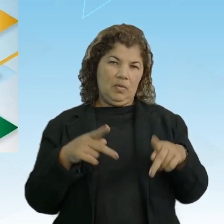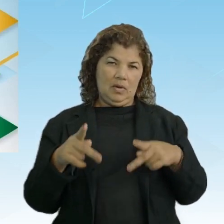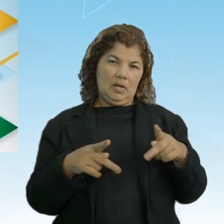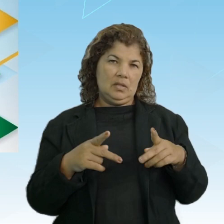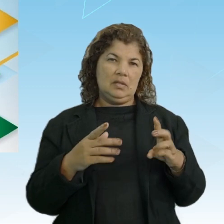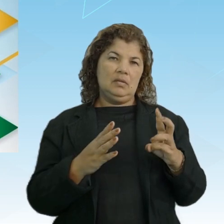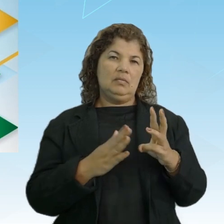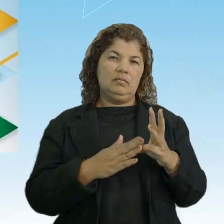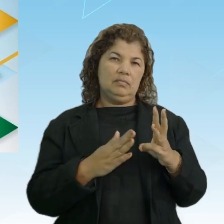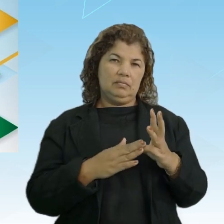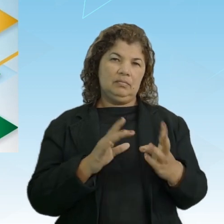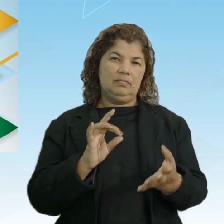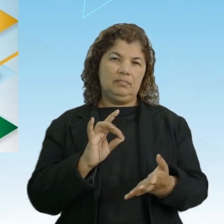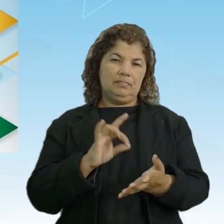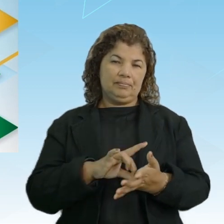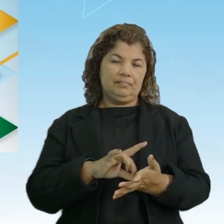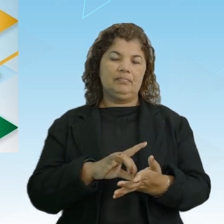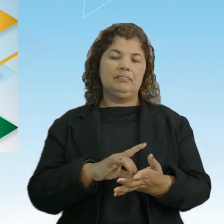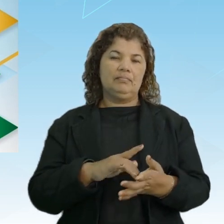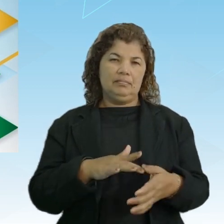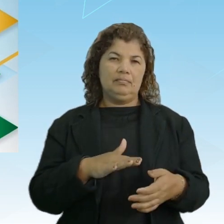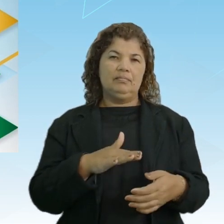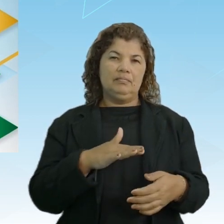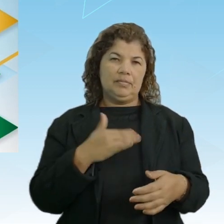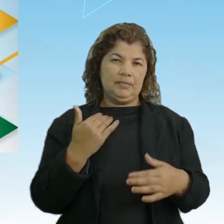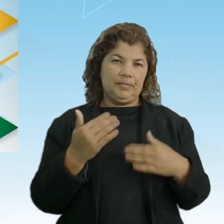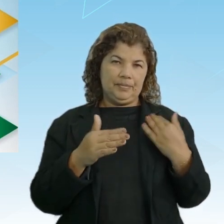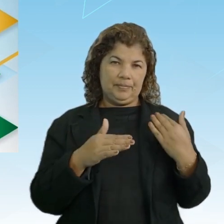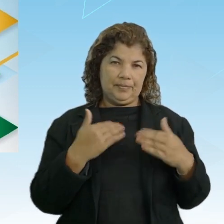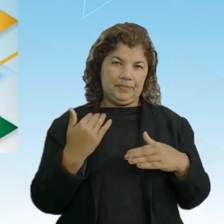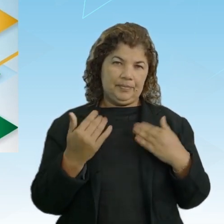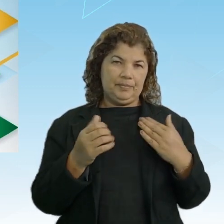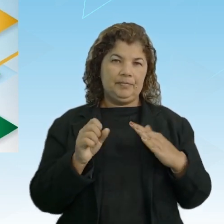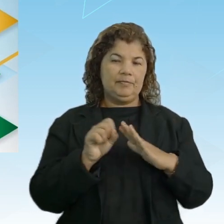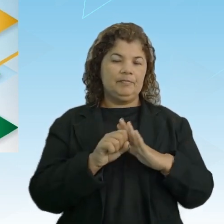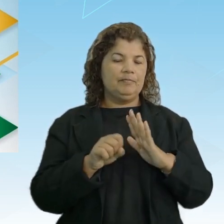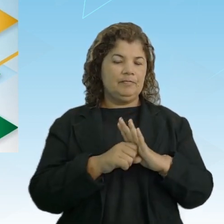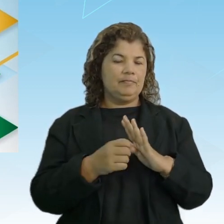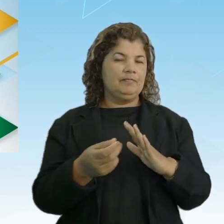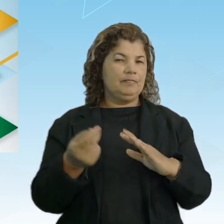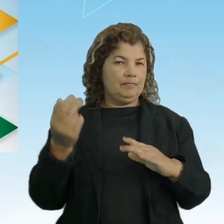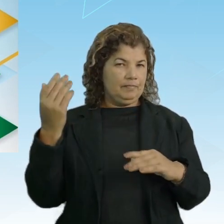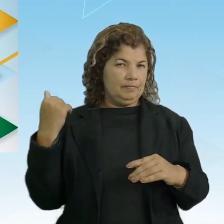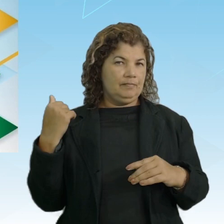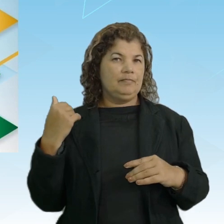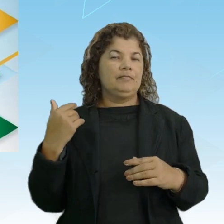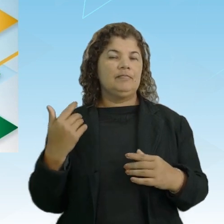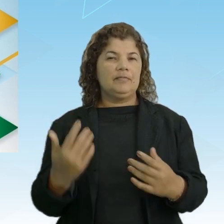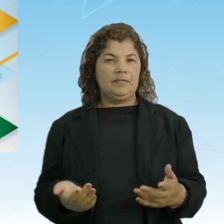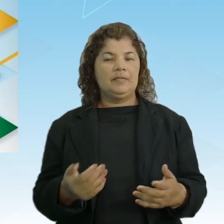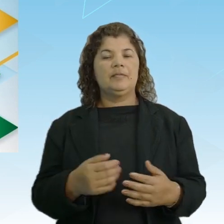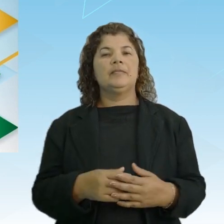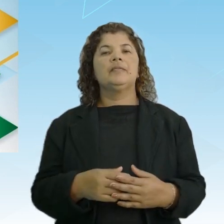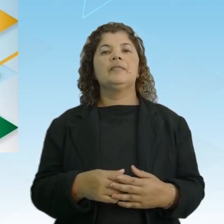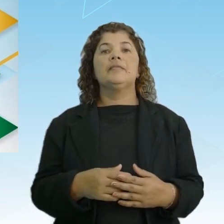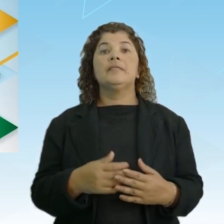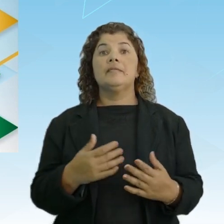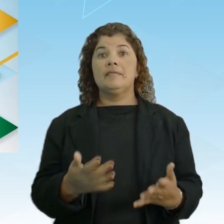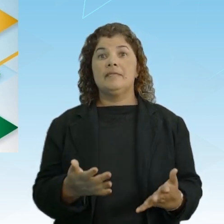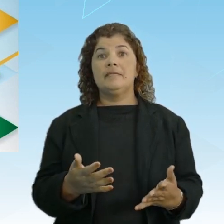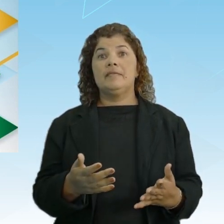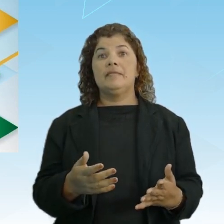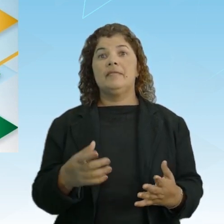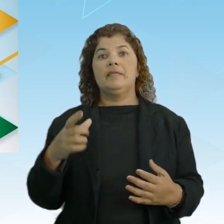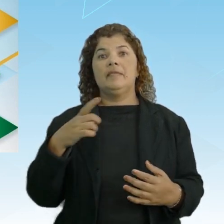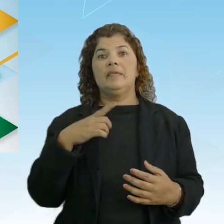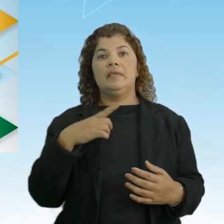nativa original tinha morrido durante o século da conquista. Então eu trago aí para vocês aí uma